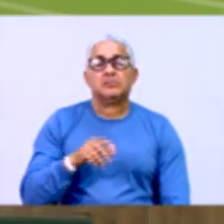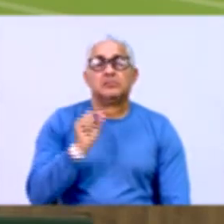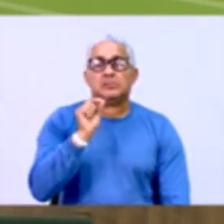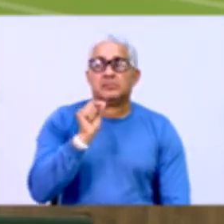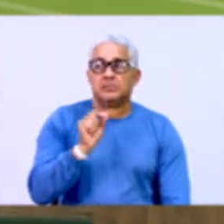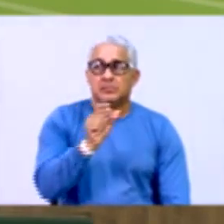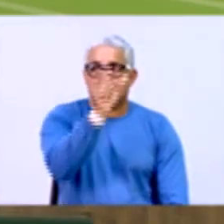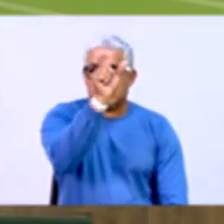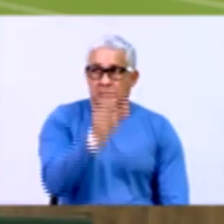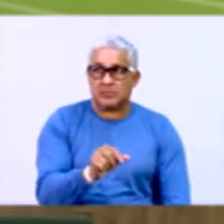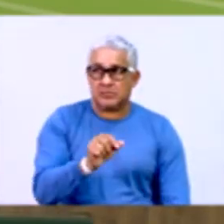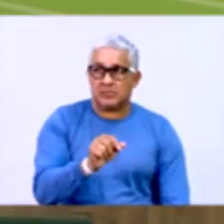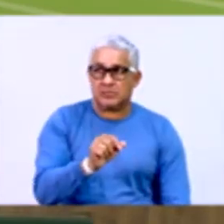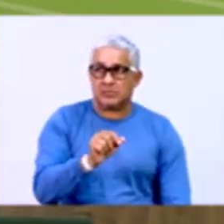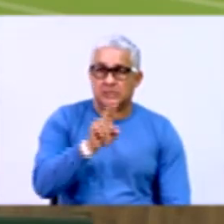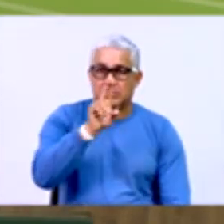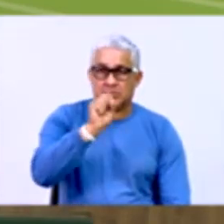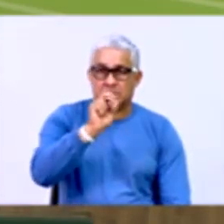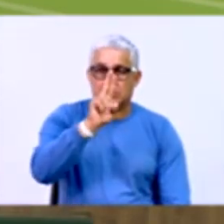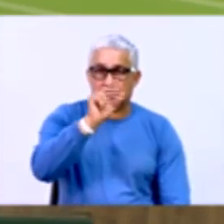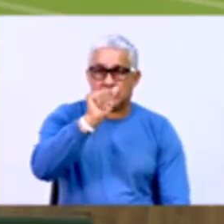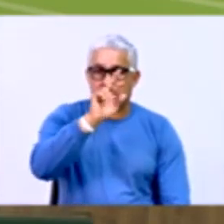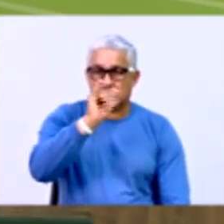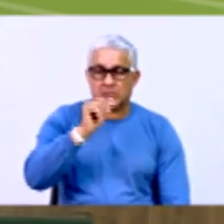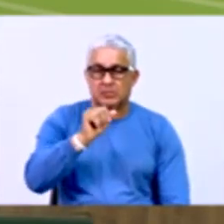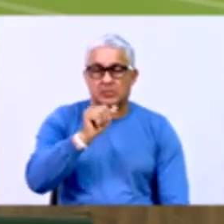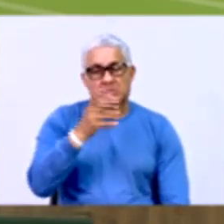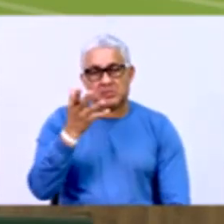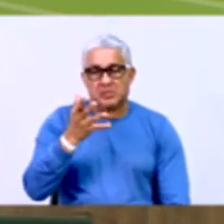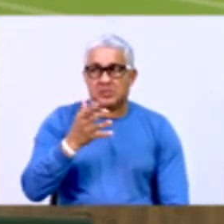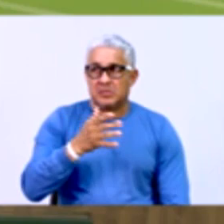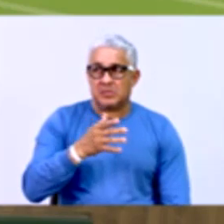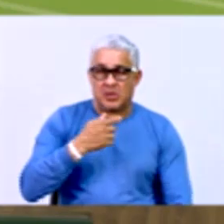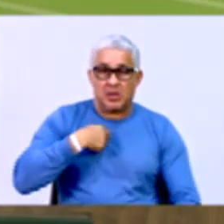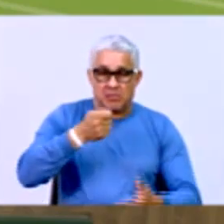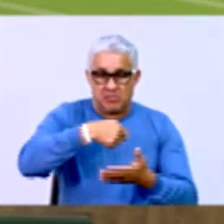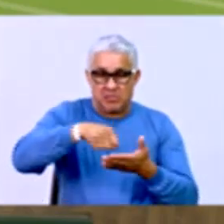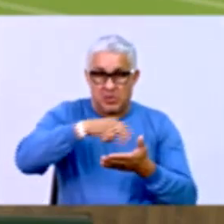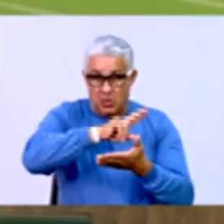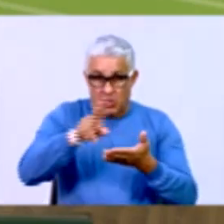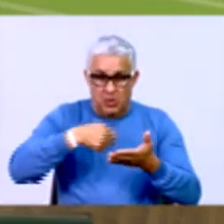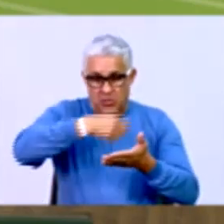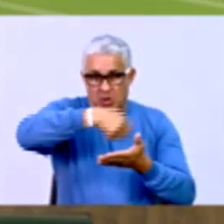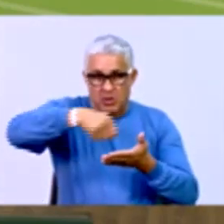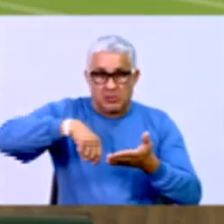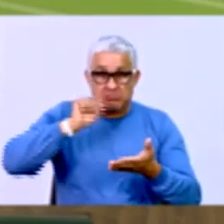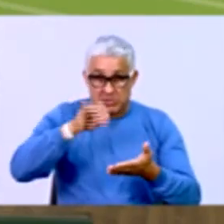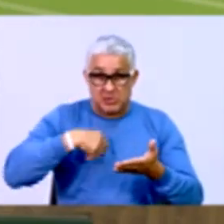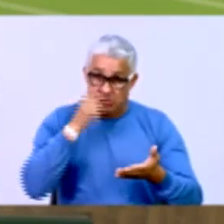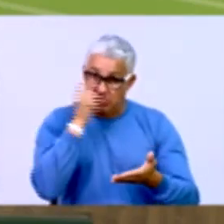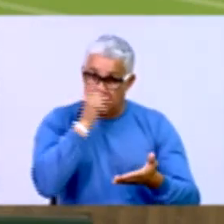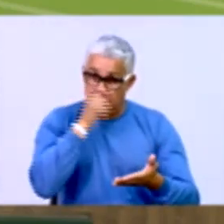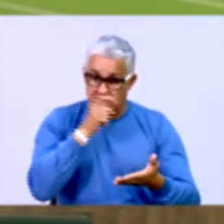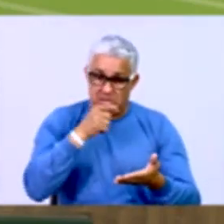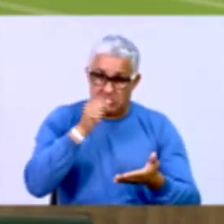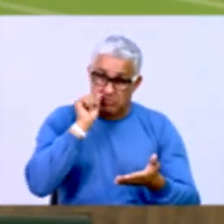empresa? Então, foi A, B e C. E no final eu assinei. Se eu estivesse mentindo,